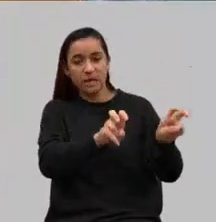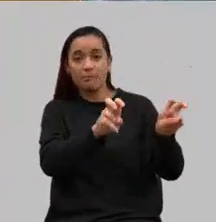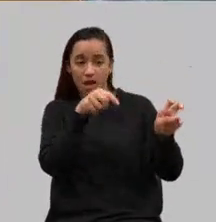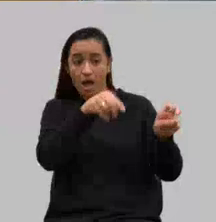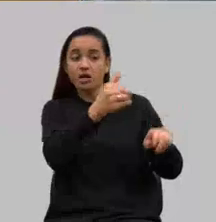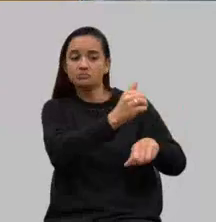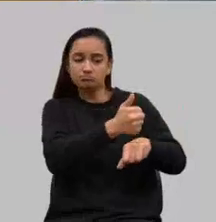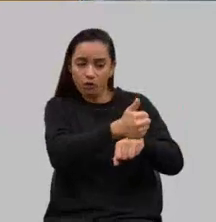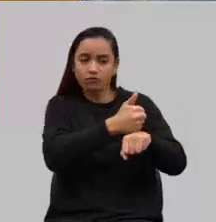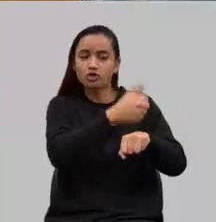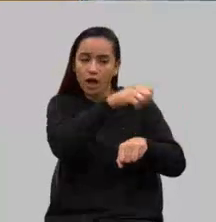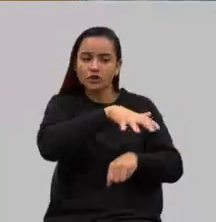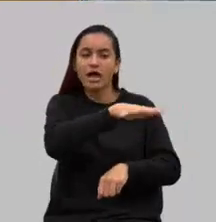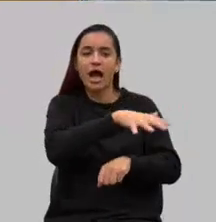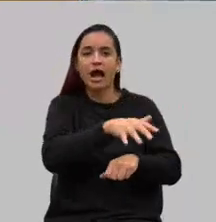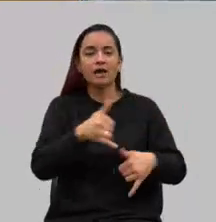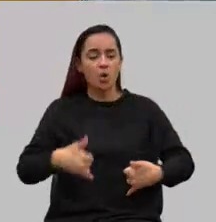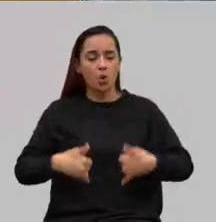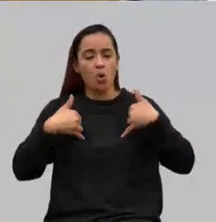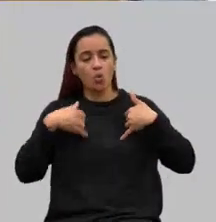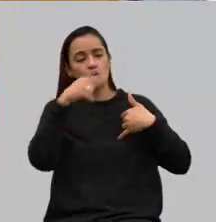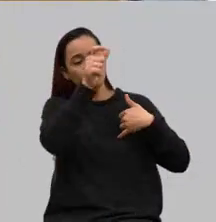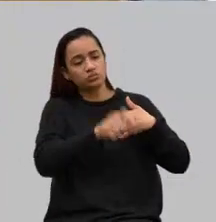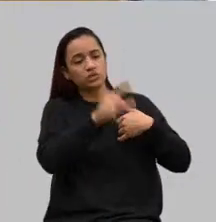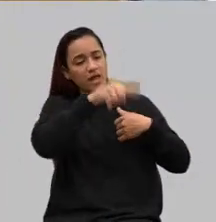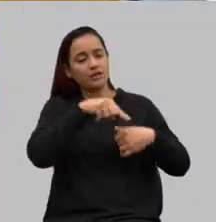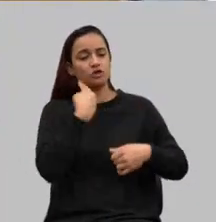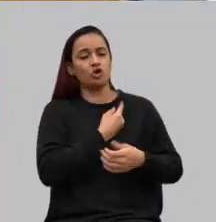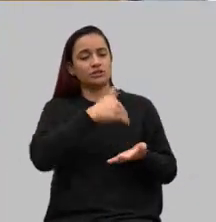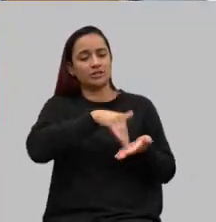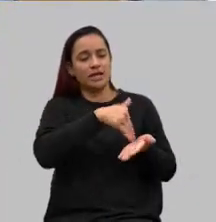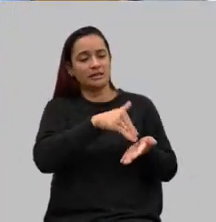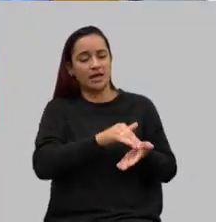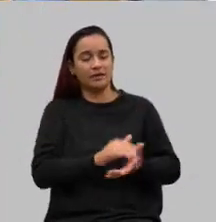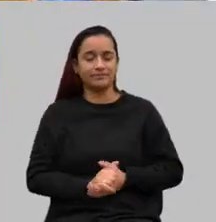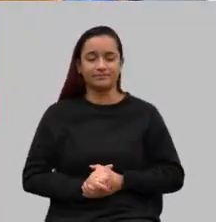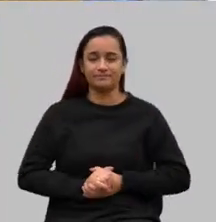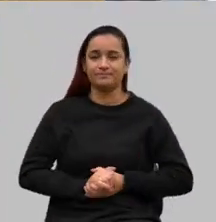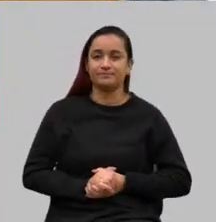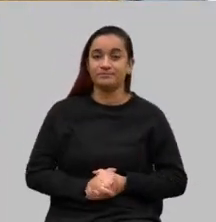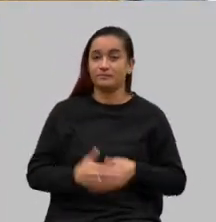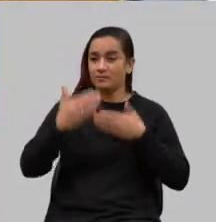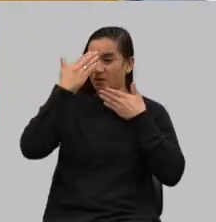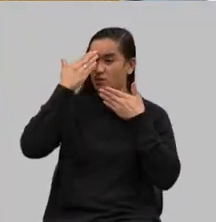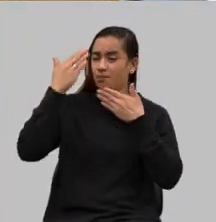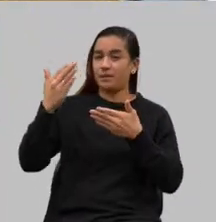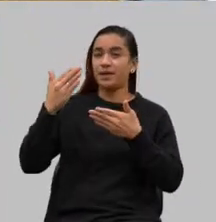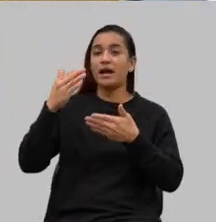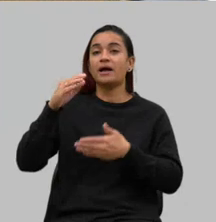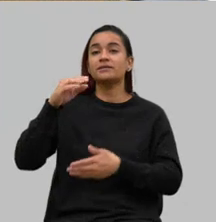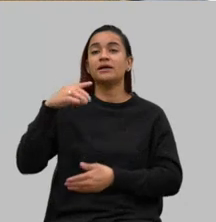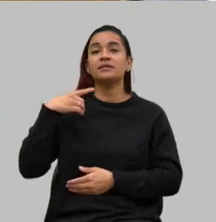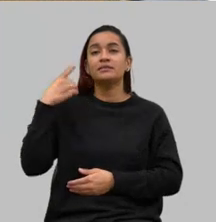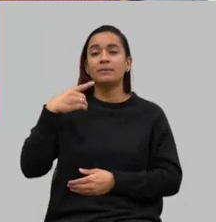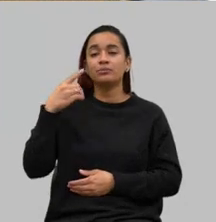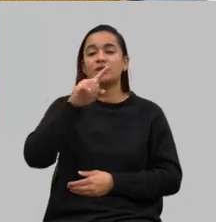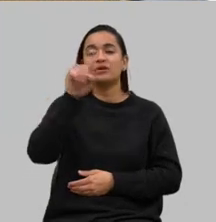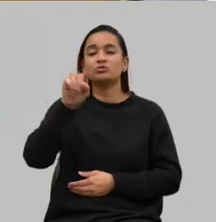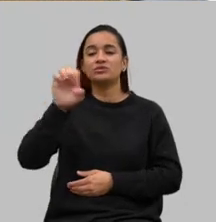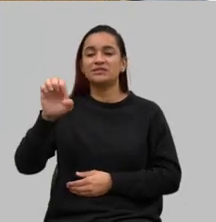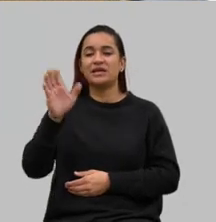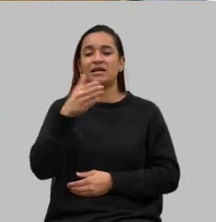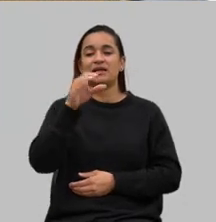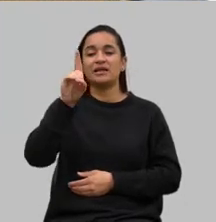temos orgulho de te ter como nosso secretária muito obrigado a deputado zela viola eh a